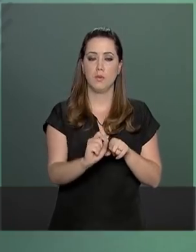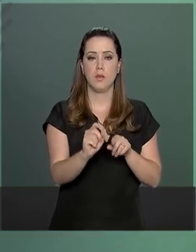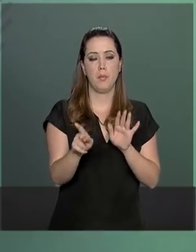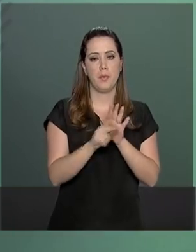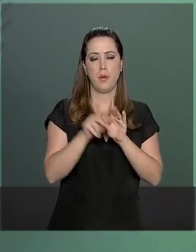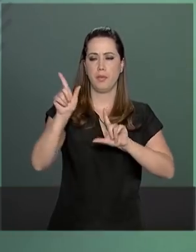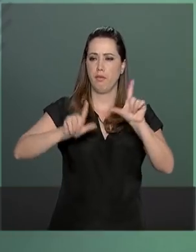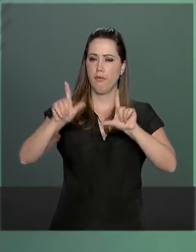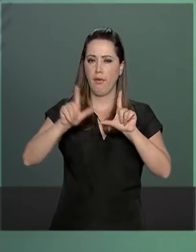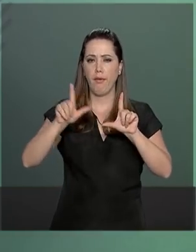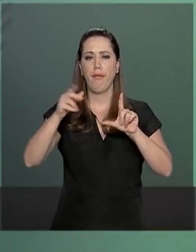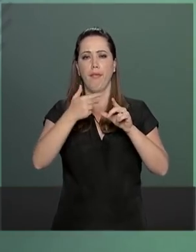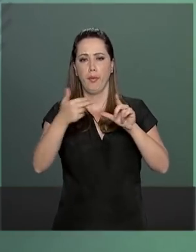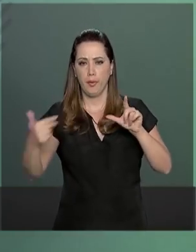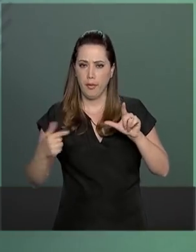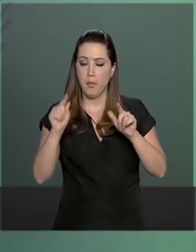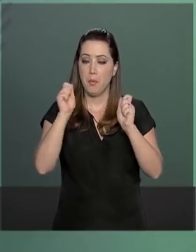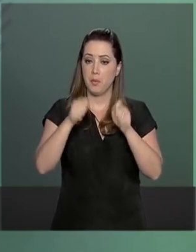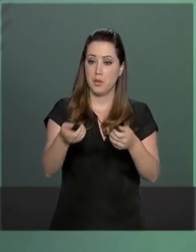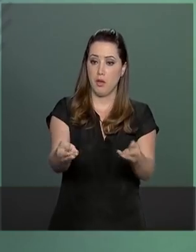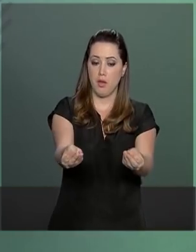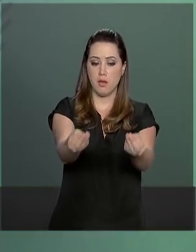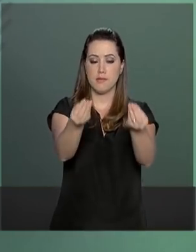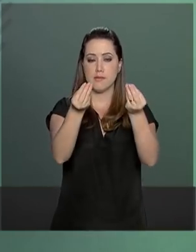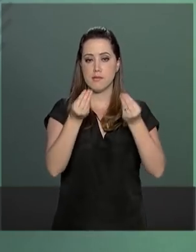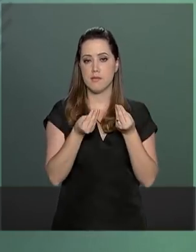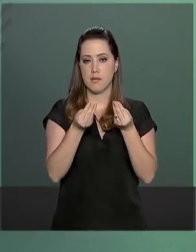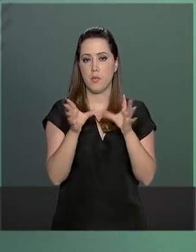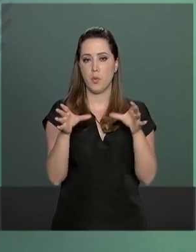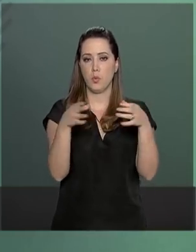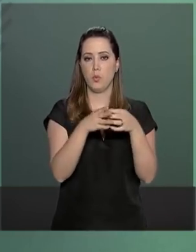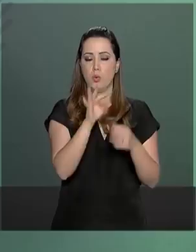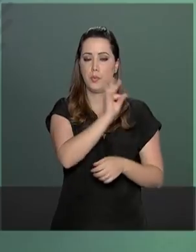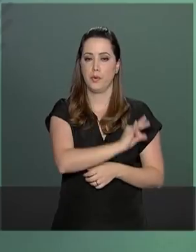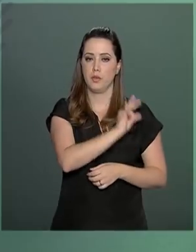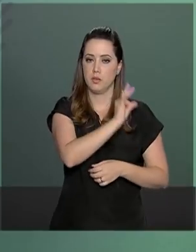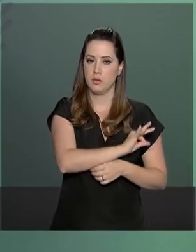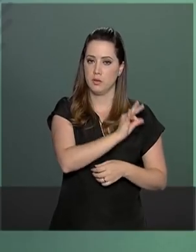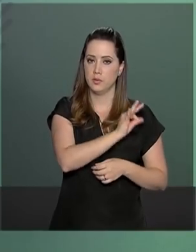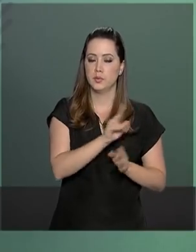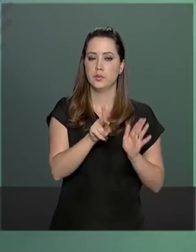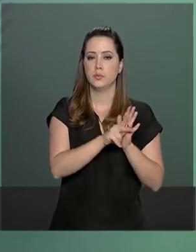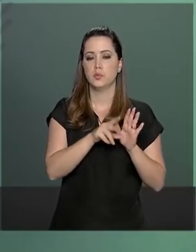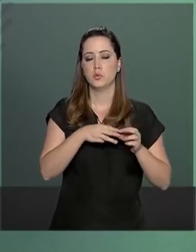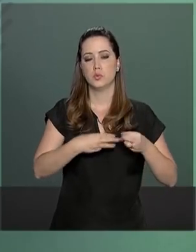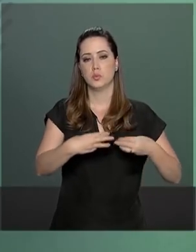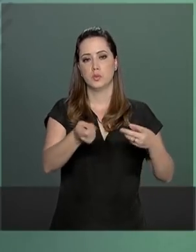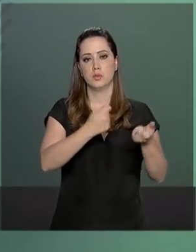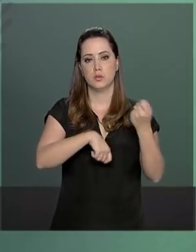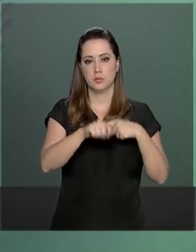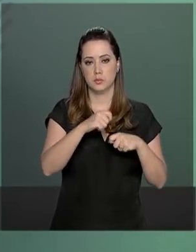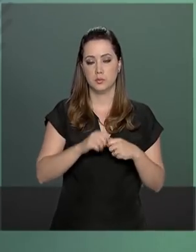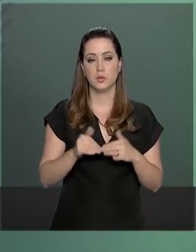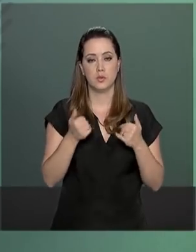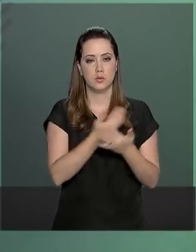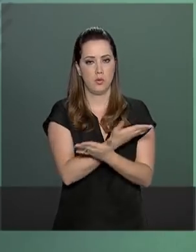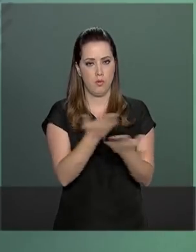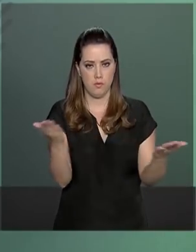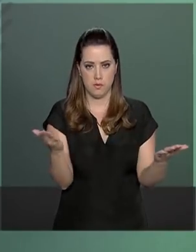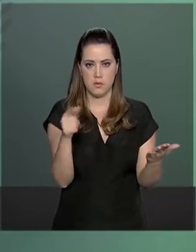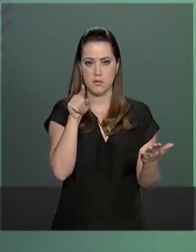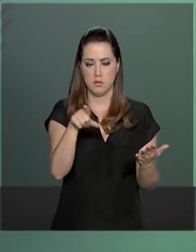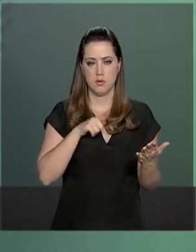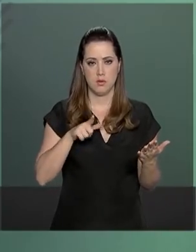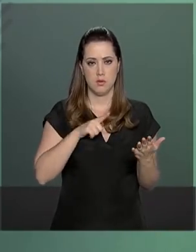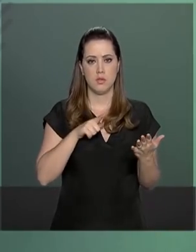imprensa ter a oportunidade de receber informações da equipe técnica do ministério da economia então vocês serão